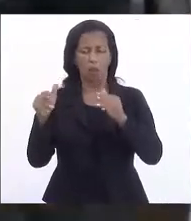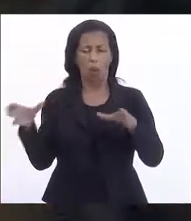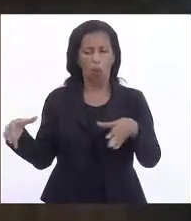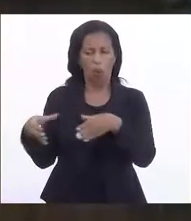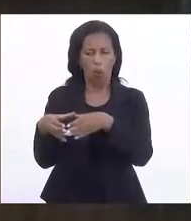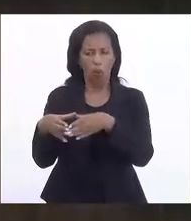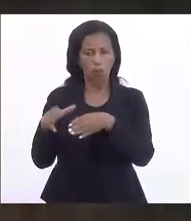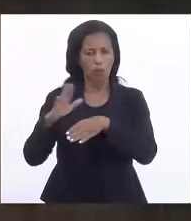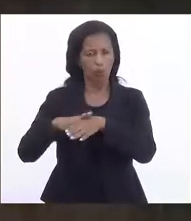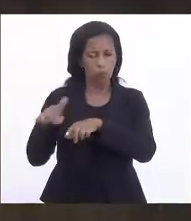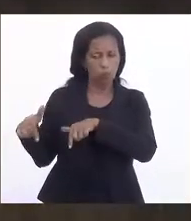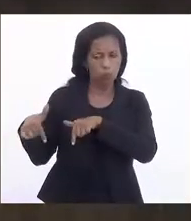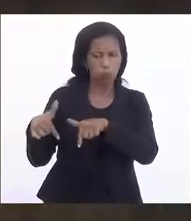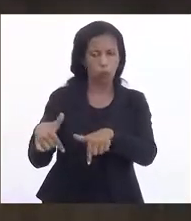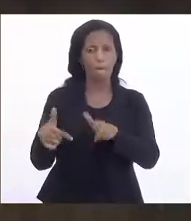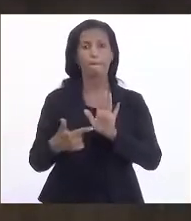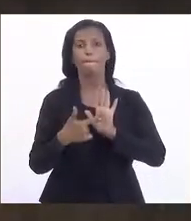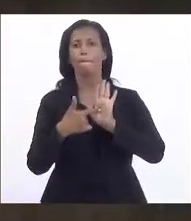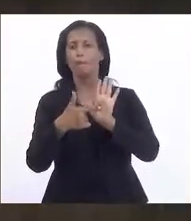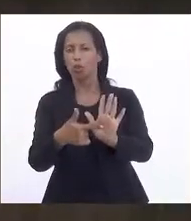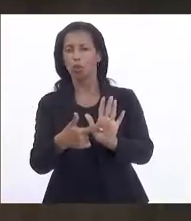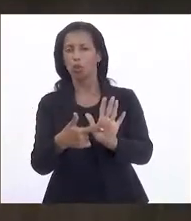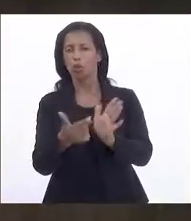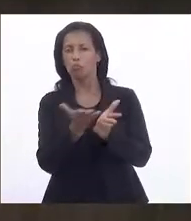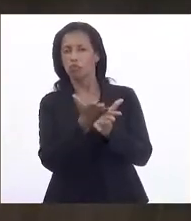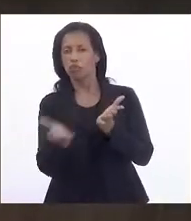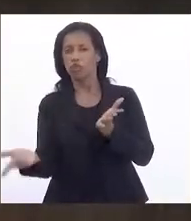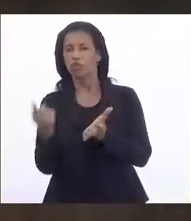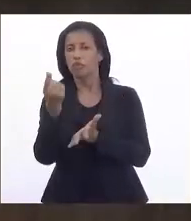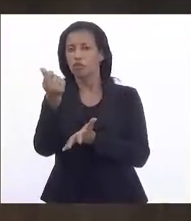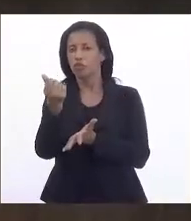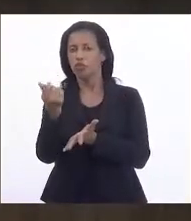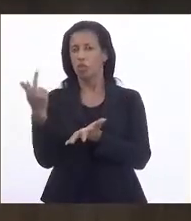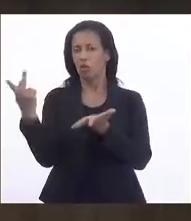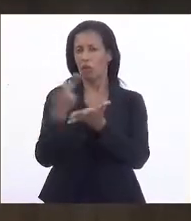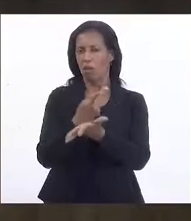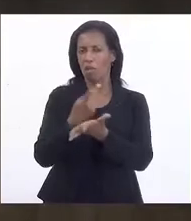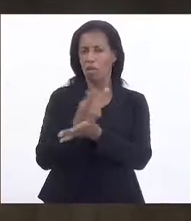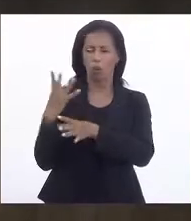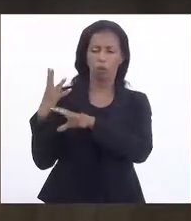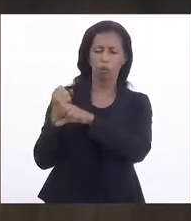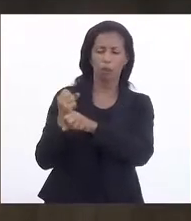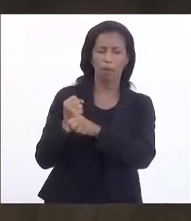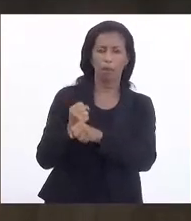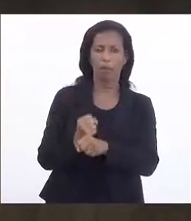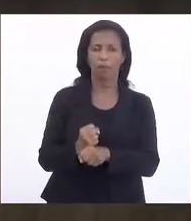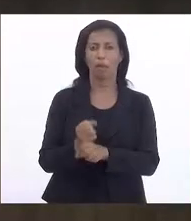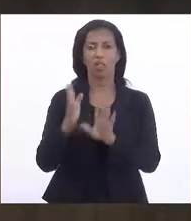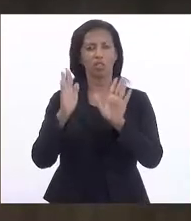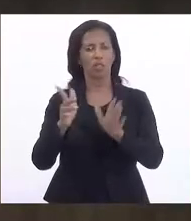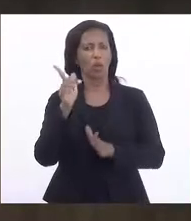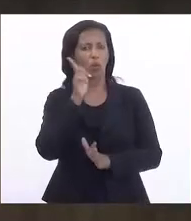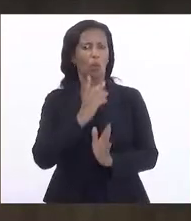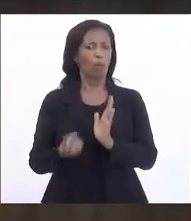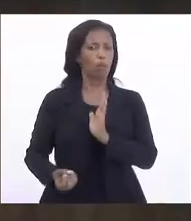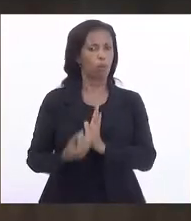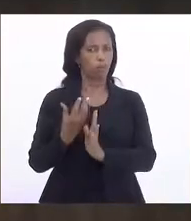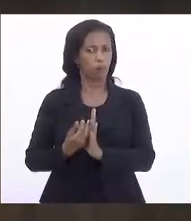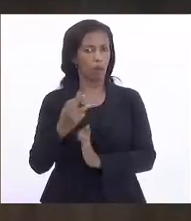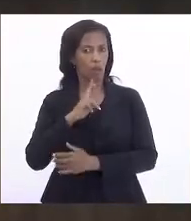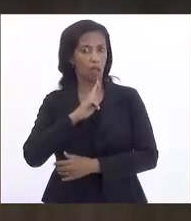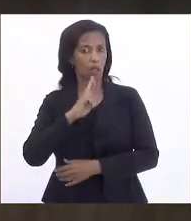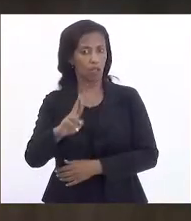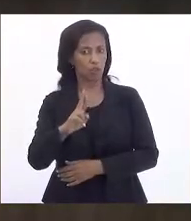mostrando desvio de recursos erros em cálculos e já conseguindo produzir um efeito